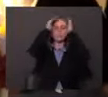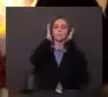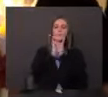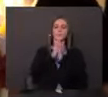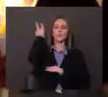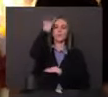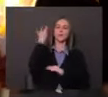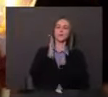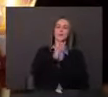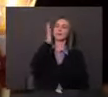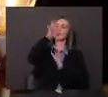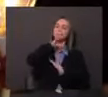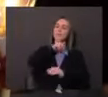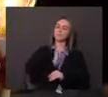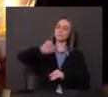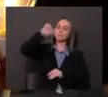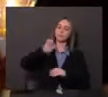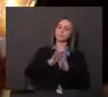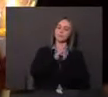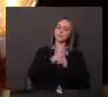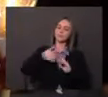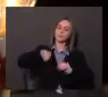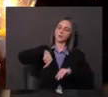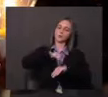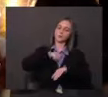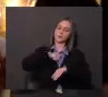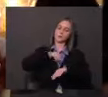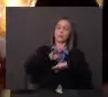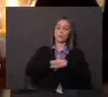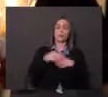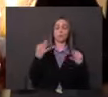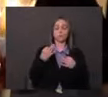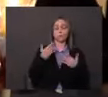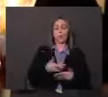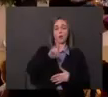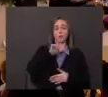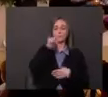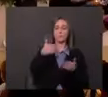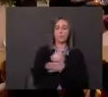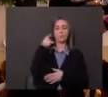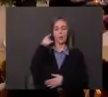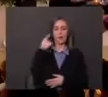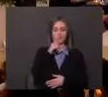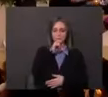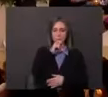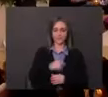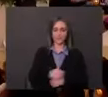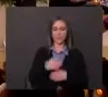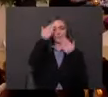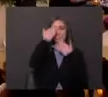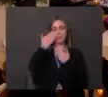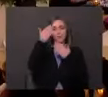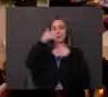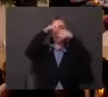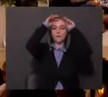de Deus, rogai por nós, pecadores, agora e na hora da nossa morte. Amém. Je vous salue, Marie pleine